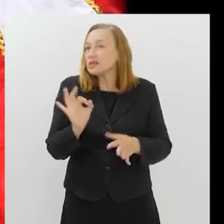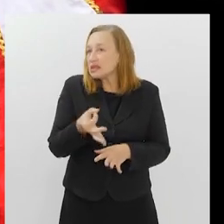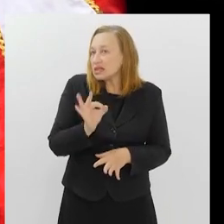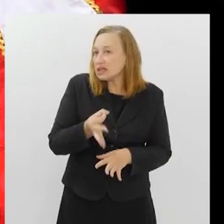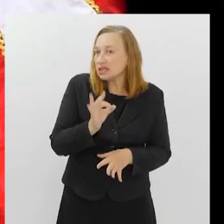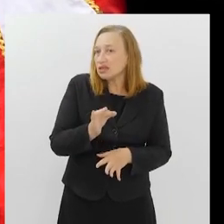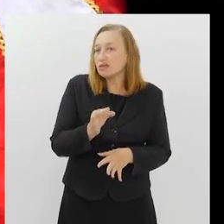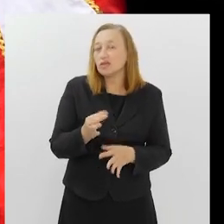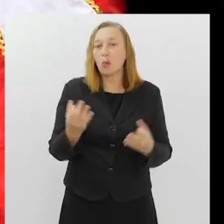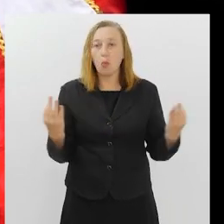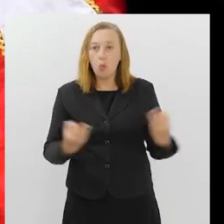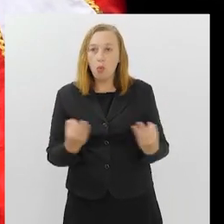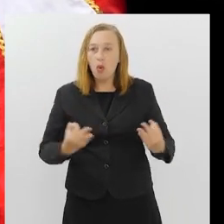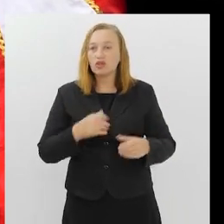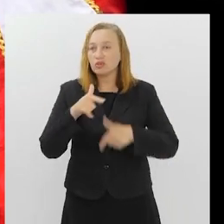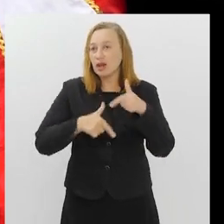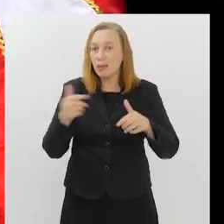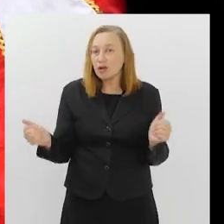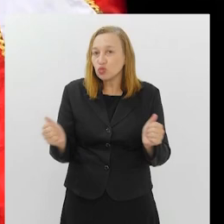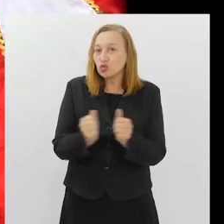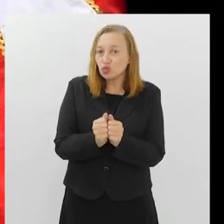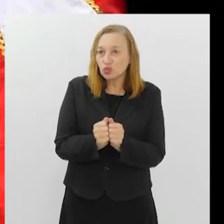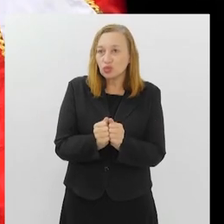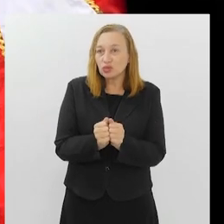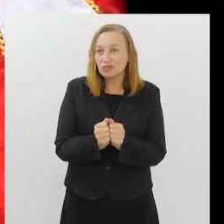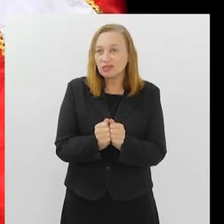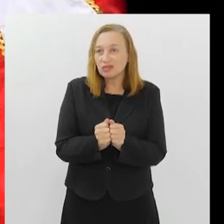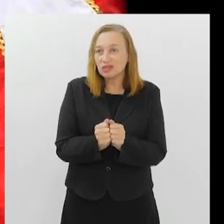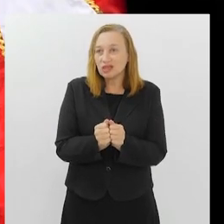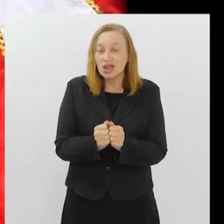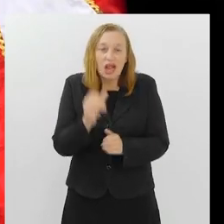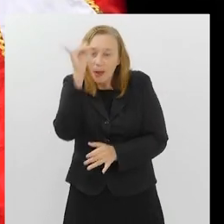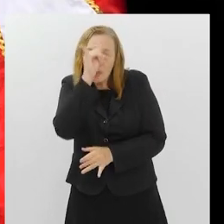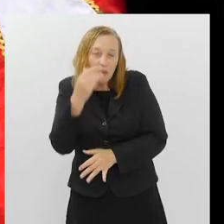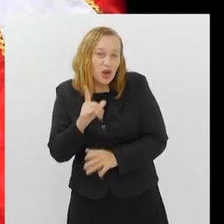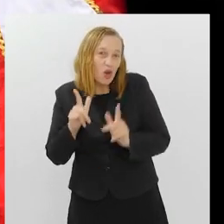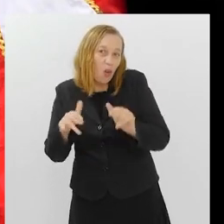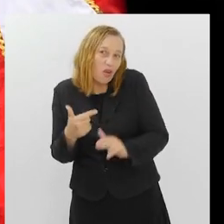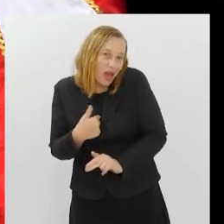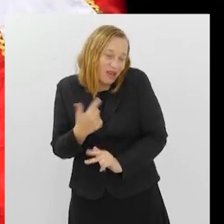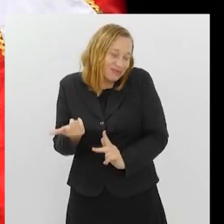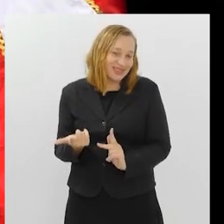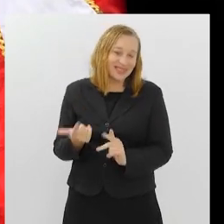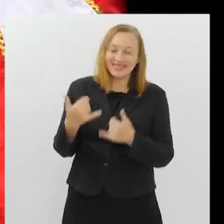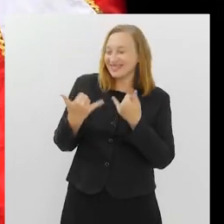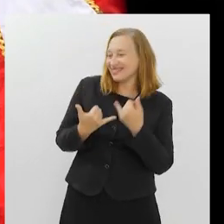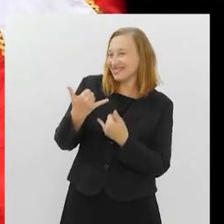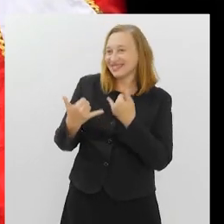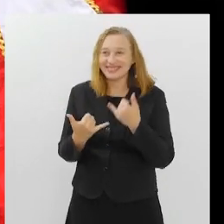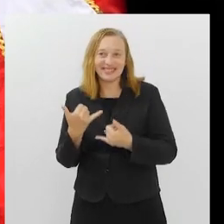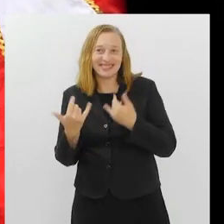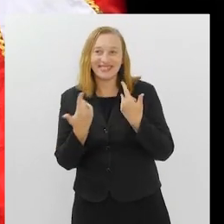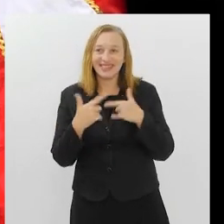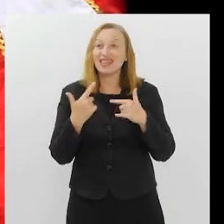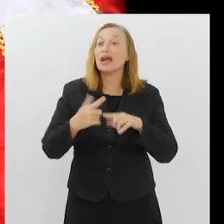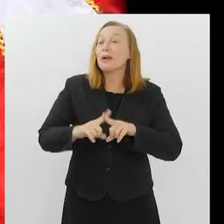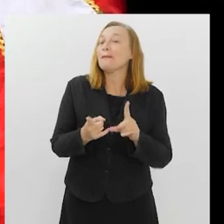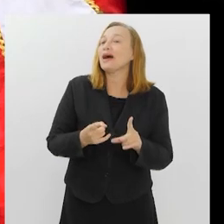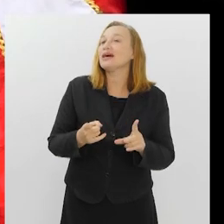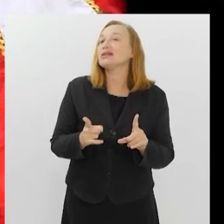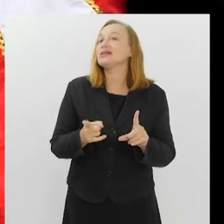bem. Com toda certeza a gente vai fazer um ótimo trabalho. É bobo igual eu, né? A gente adora uma